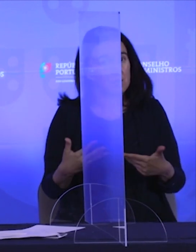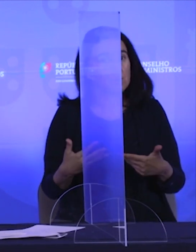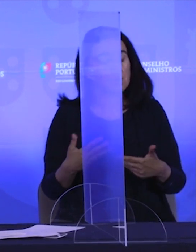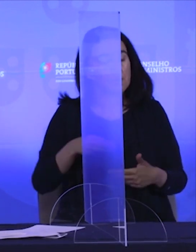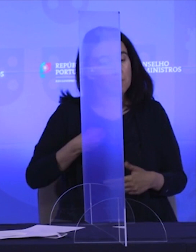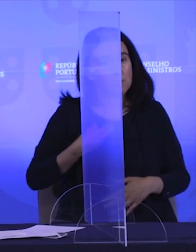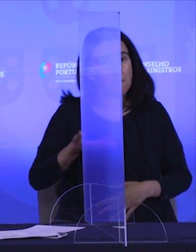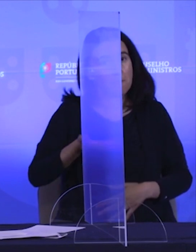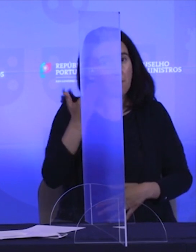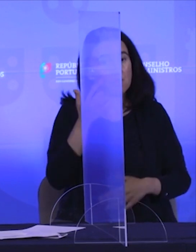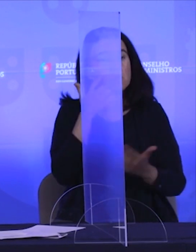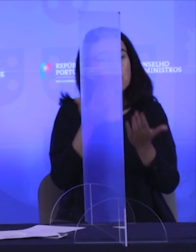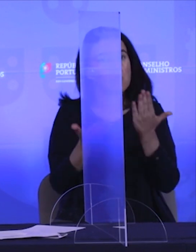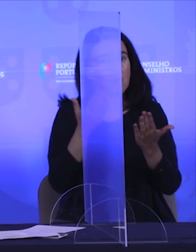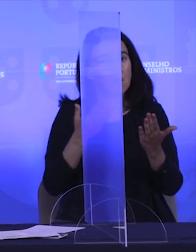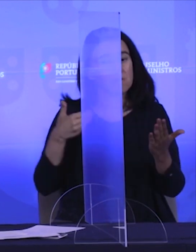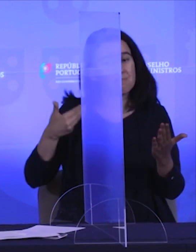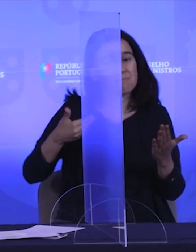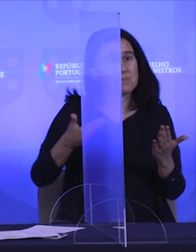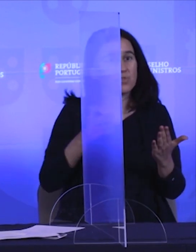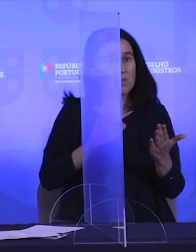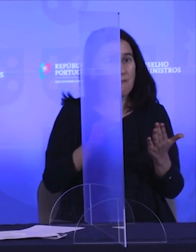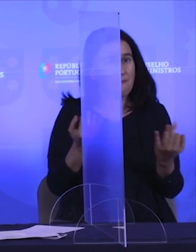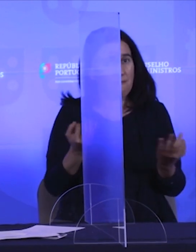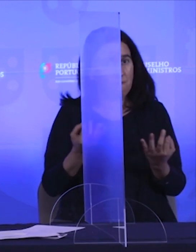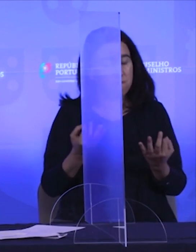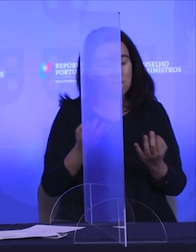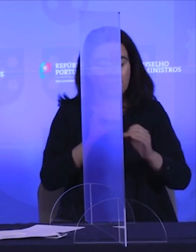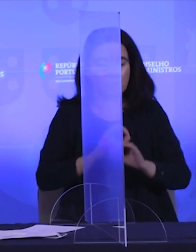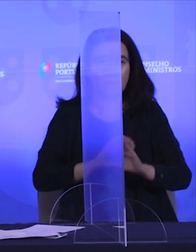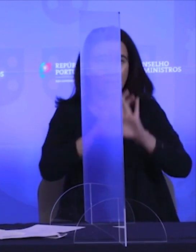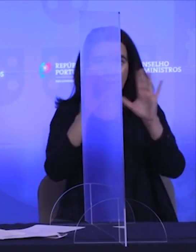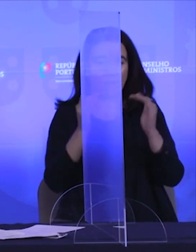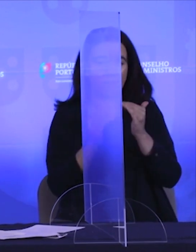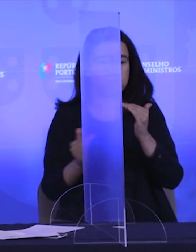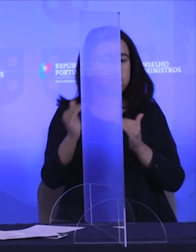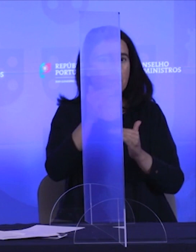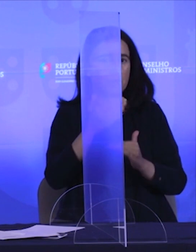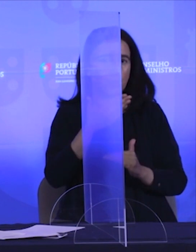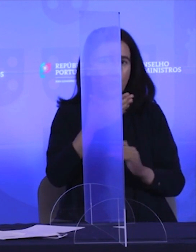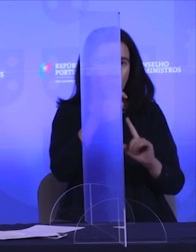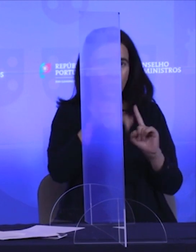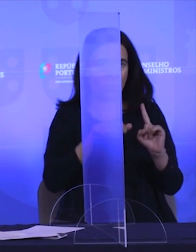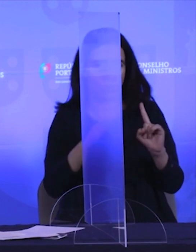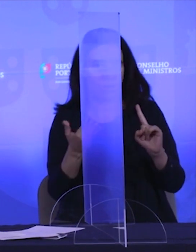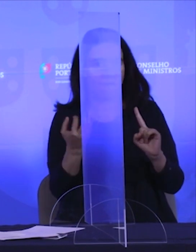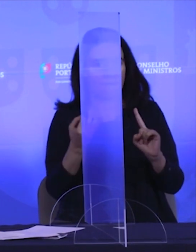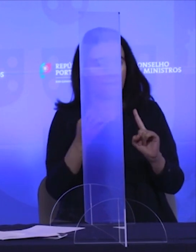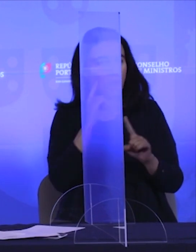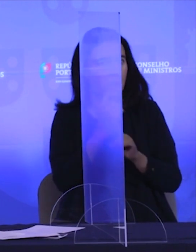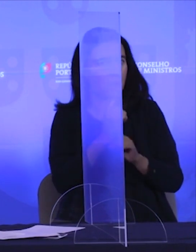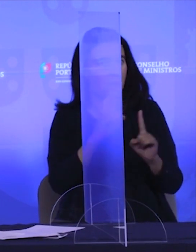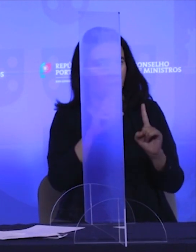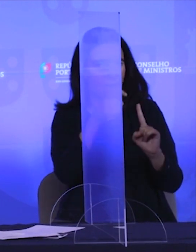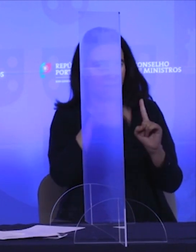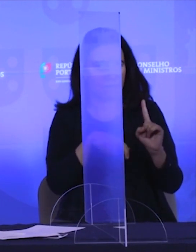mais preocupante do que aquela que vínhamos assistindo, já claramente superior a 1 no que diz respeito ao R e